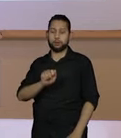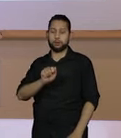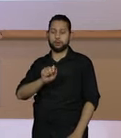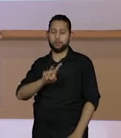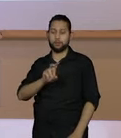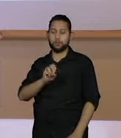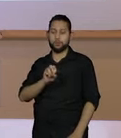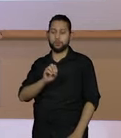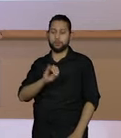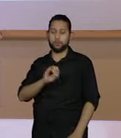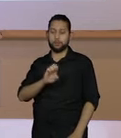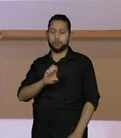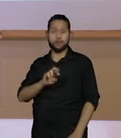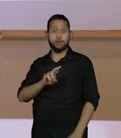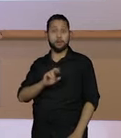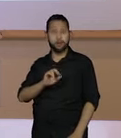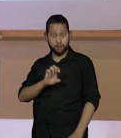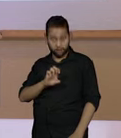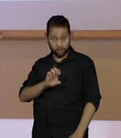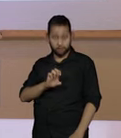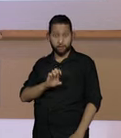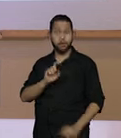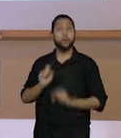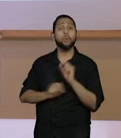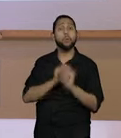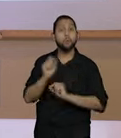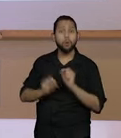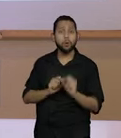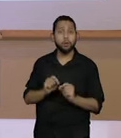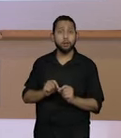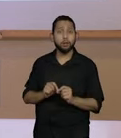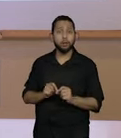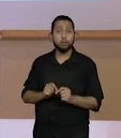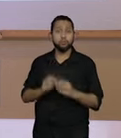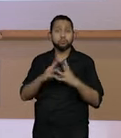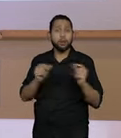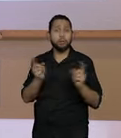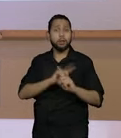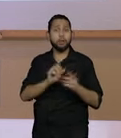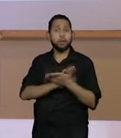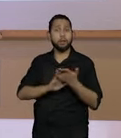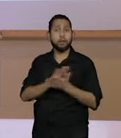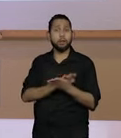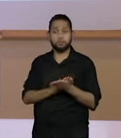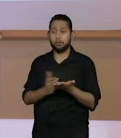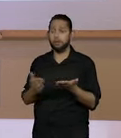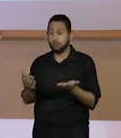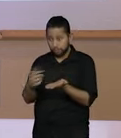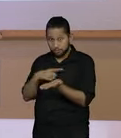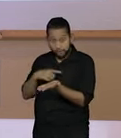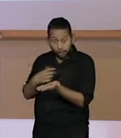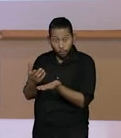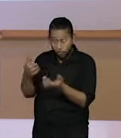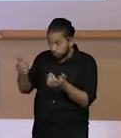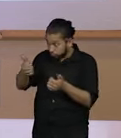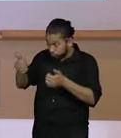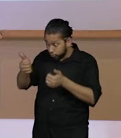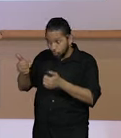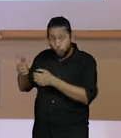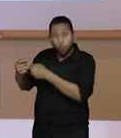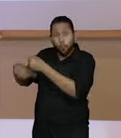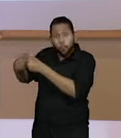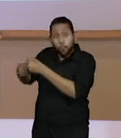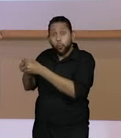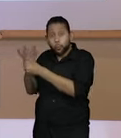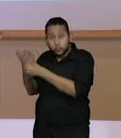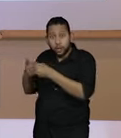Lavoisier, a gente equivale entre comparar o número de átomos dos reagentes com o número de átomos